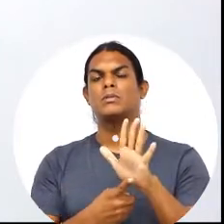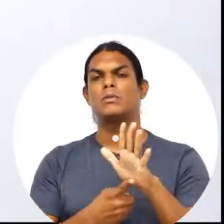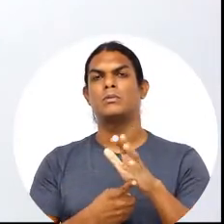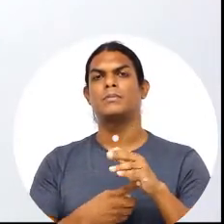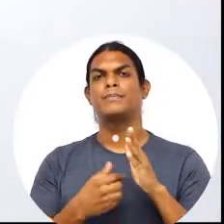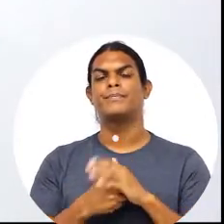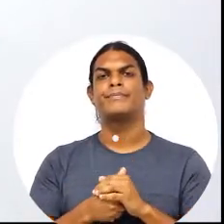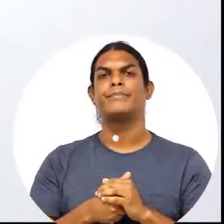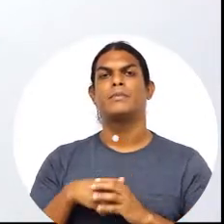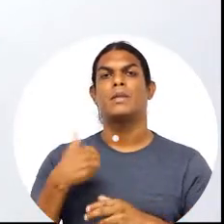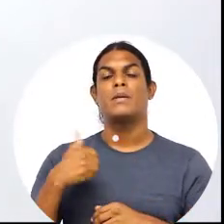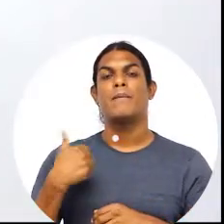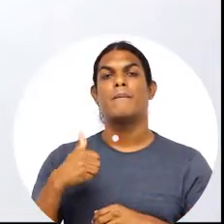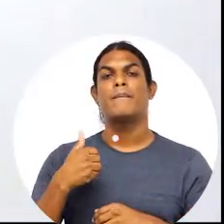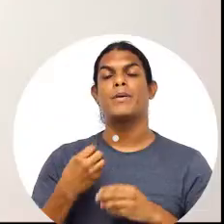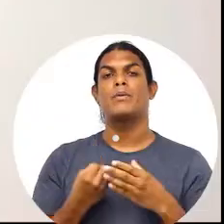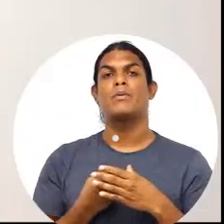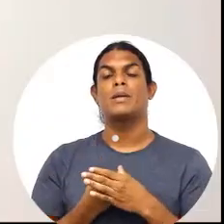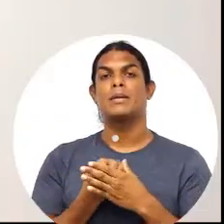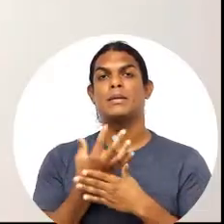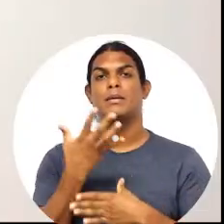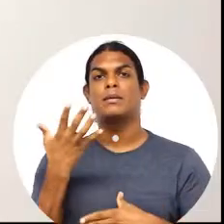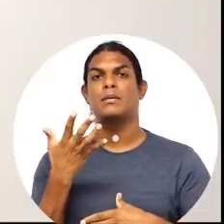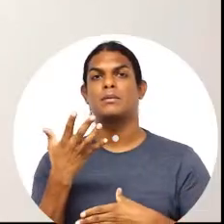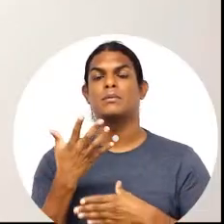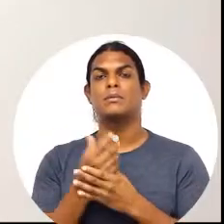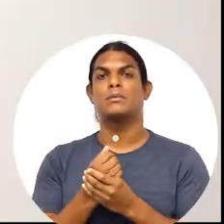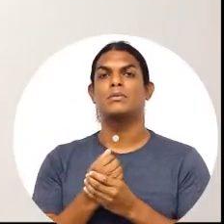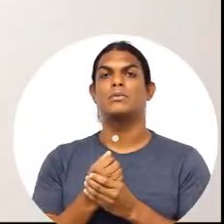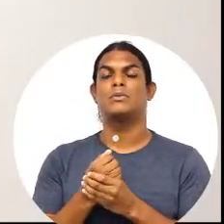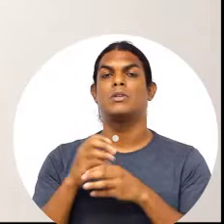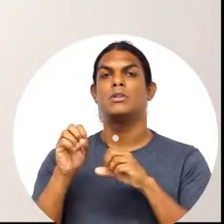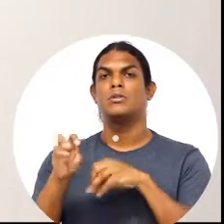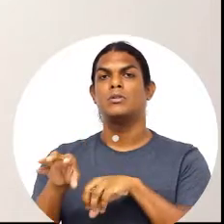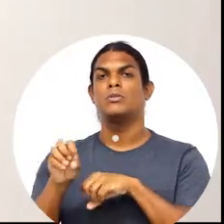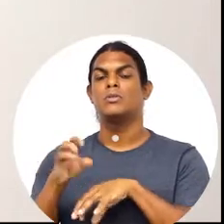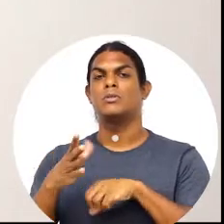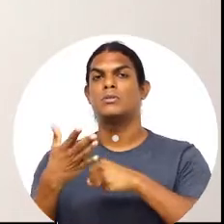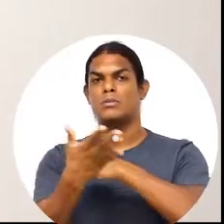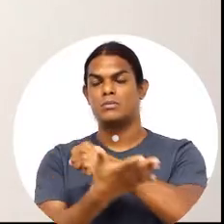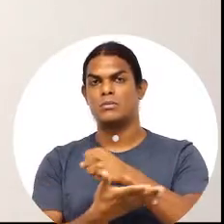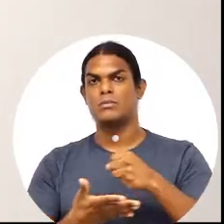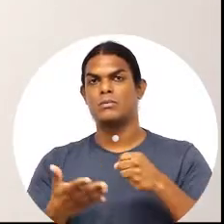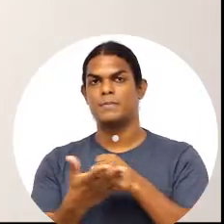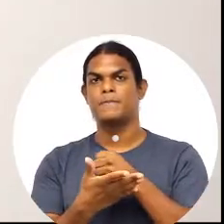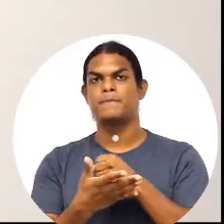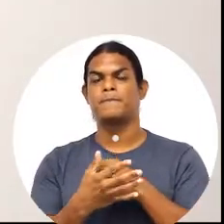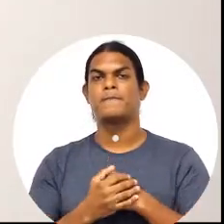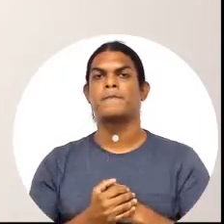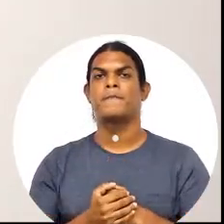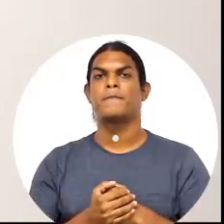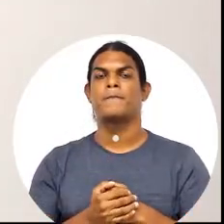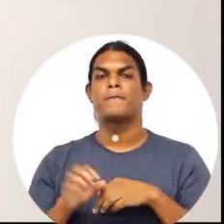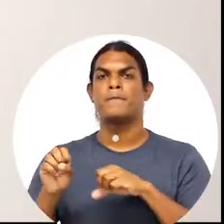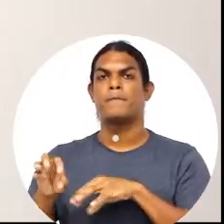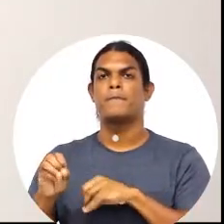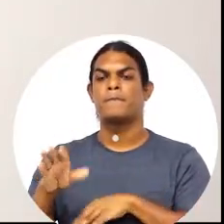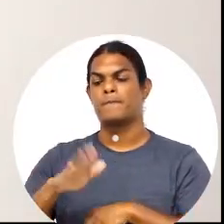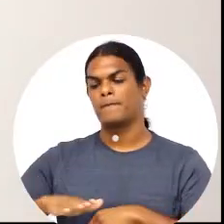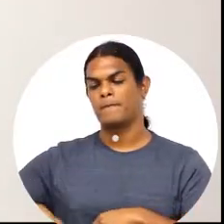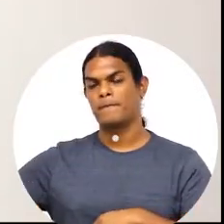de educação básica. Educação infantil, ensino fundamental e ensino médio